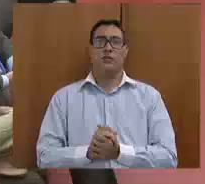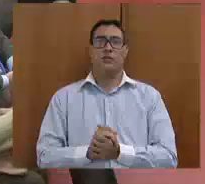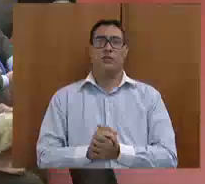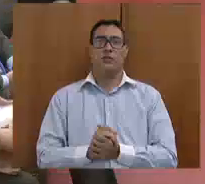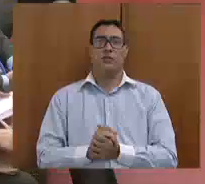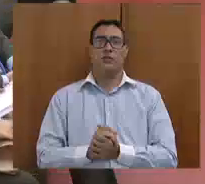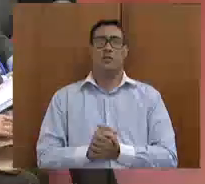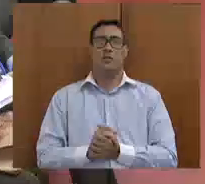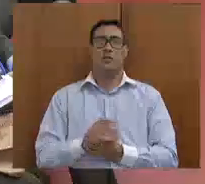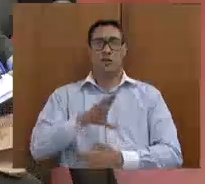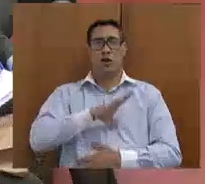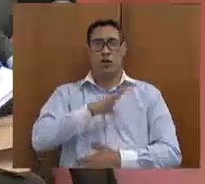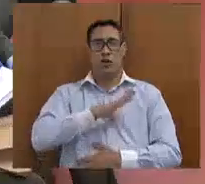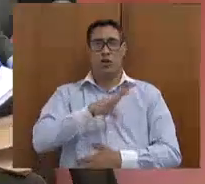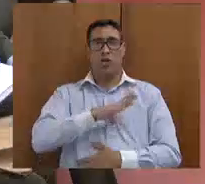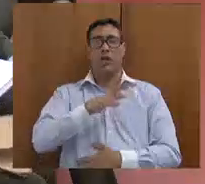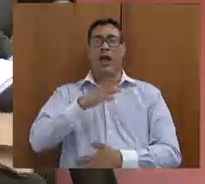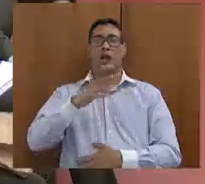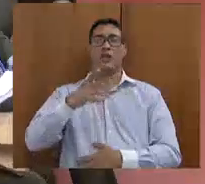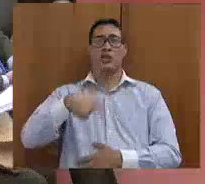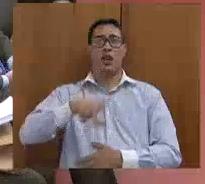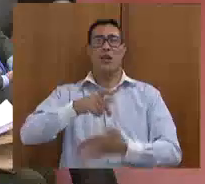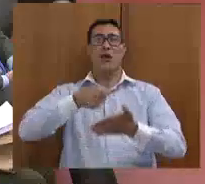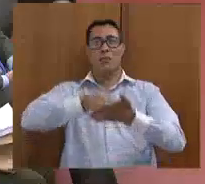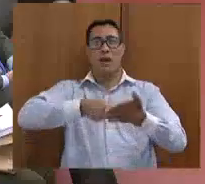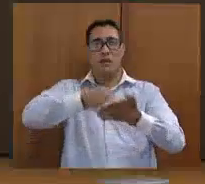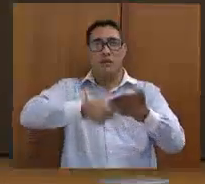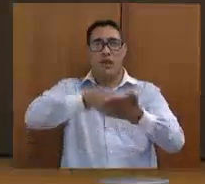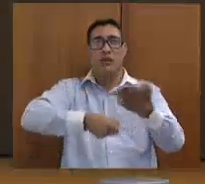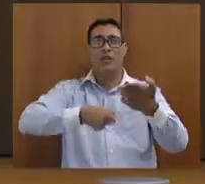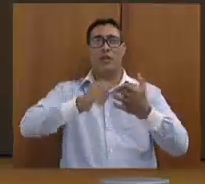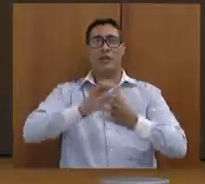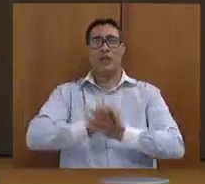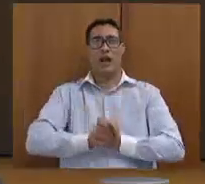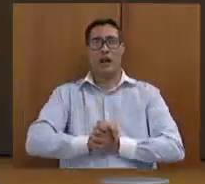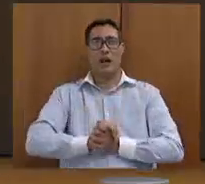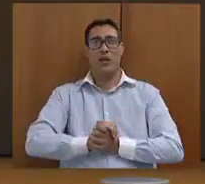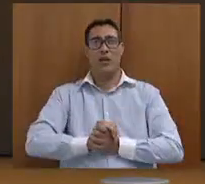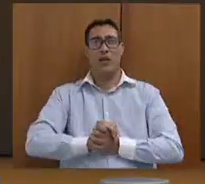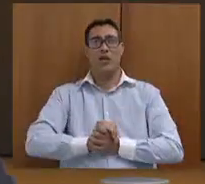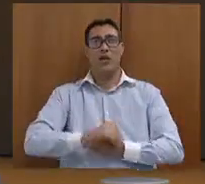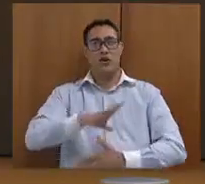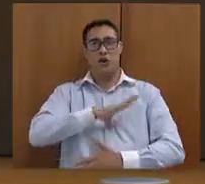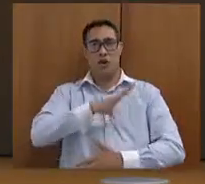coragem para enfrentar até lá coragem até para enfrentar